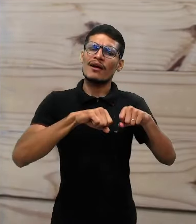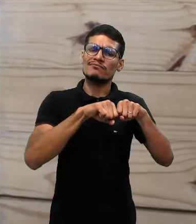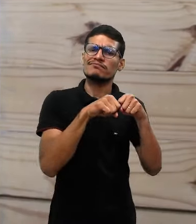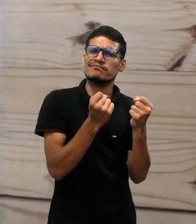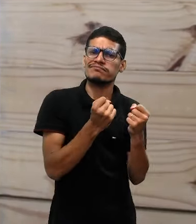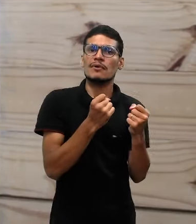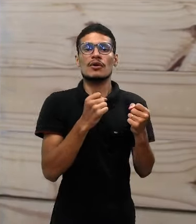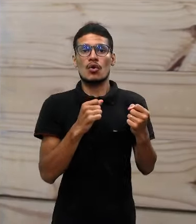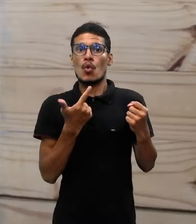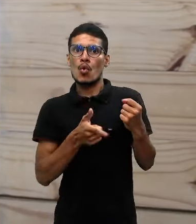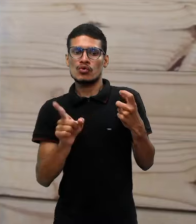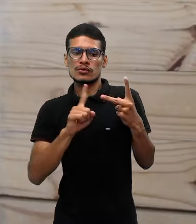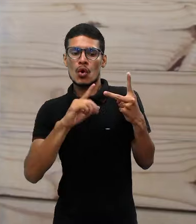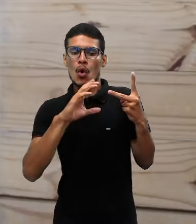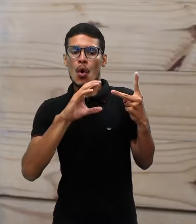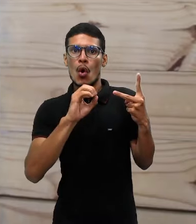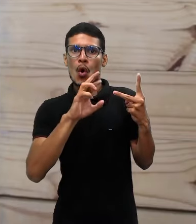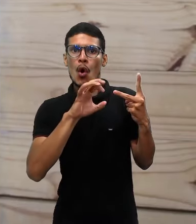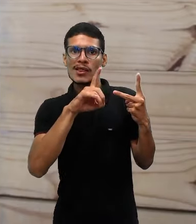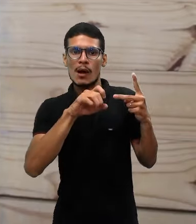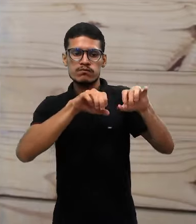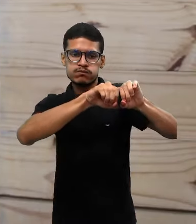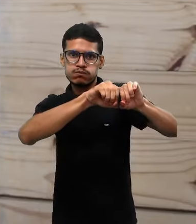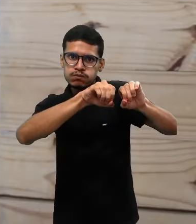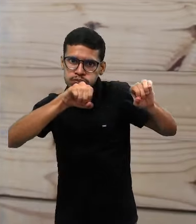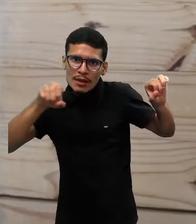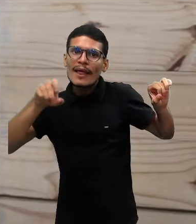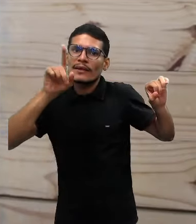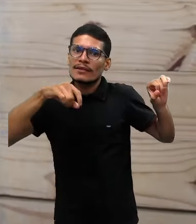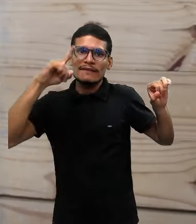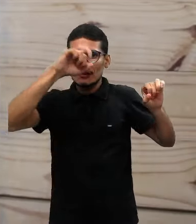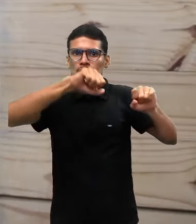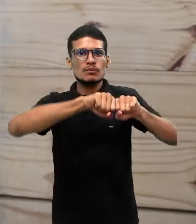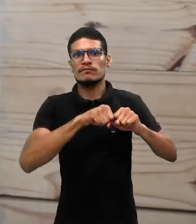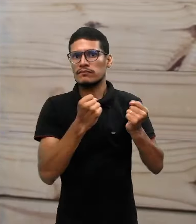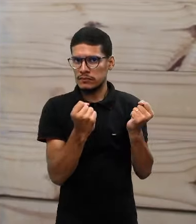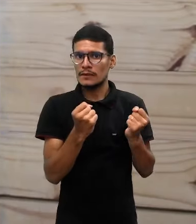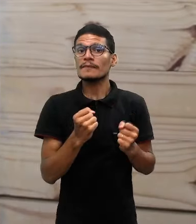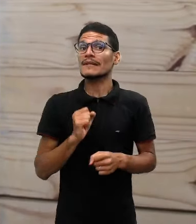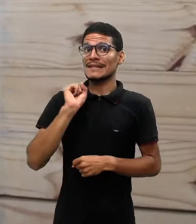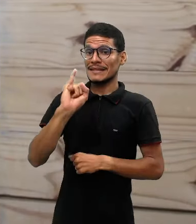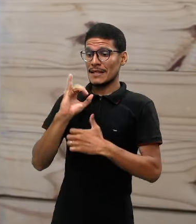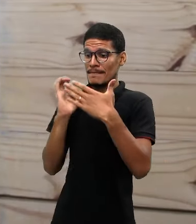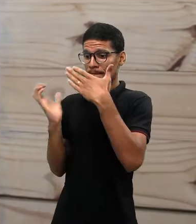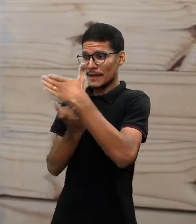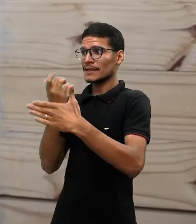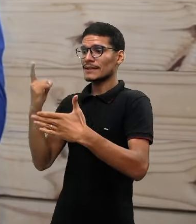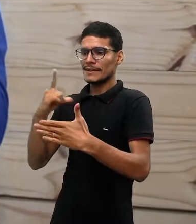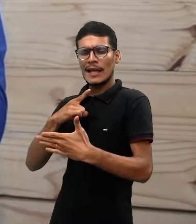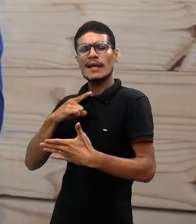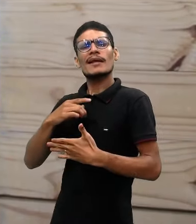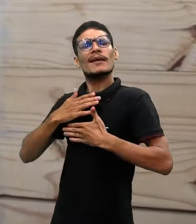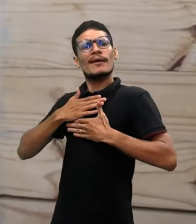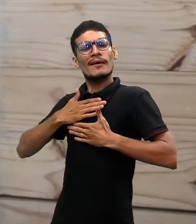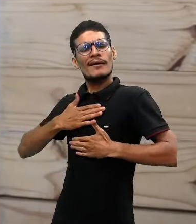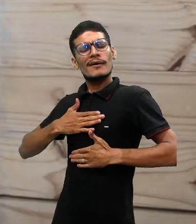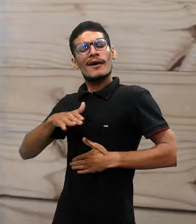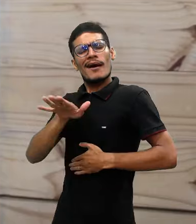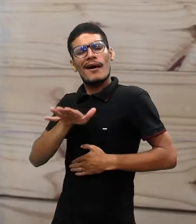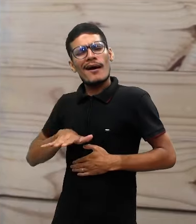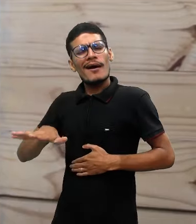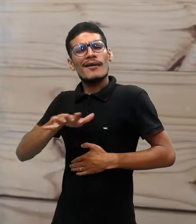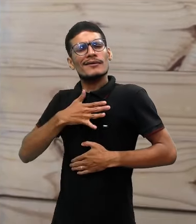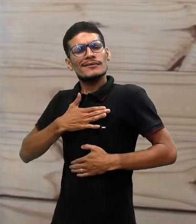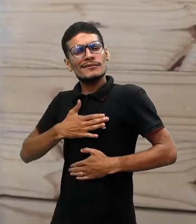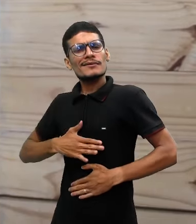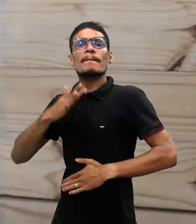mais dificuldade para que isso aconteça. Então, uma empresa que tenha um bom clima organizacional é uma empresa em que todo mundo gosta de trabalhar, que